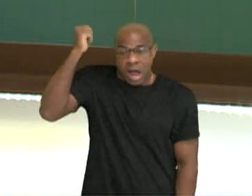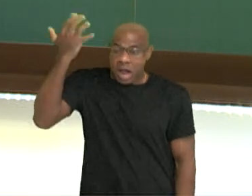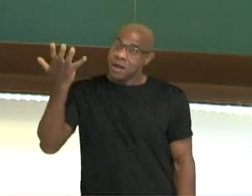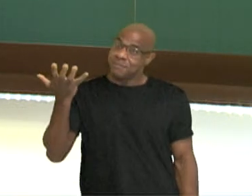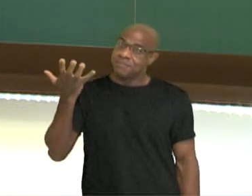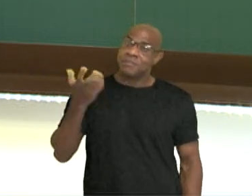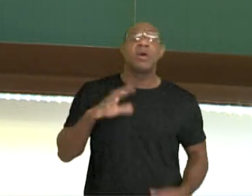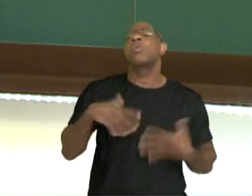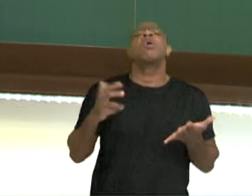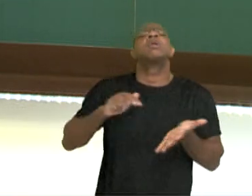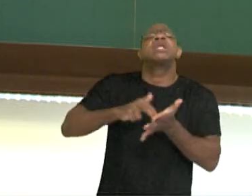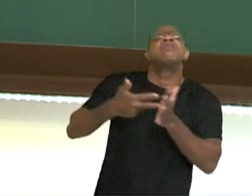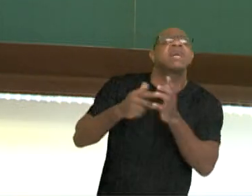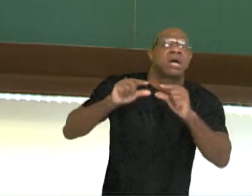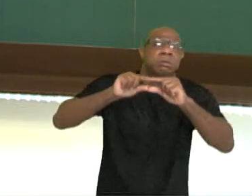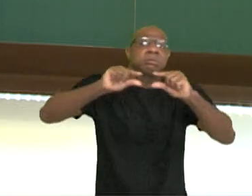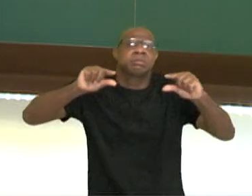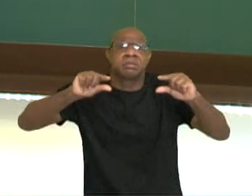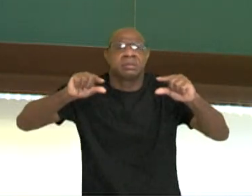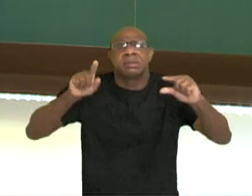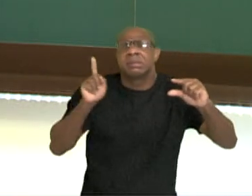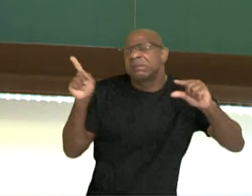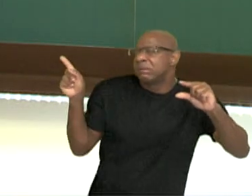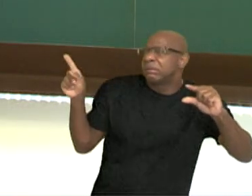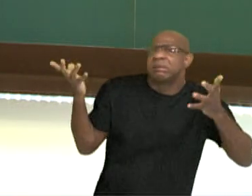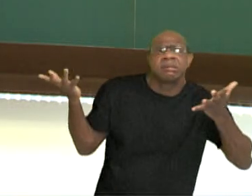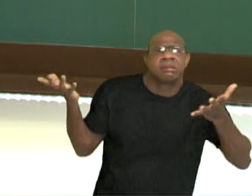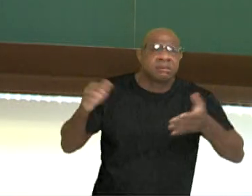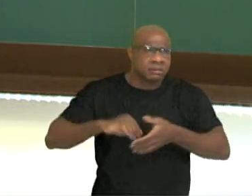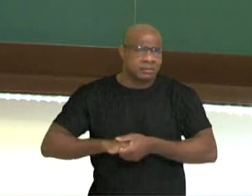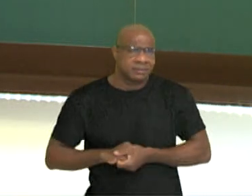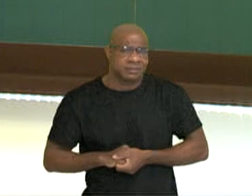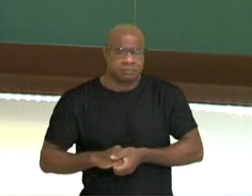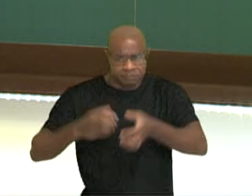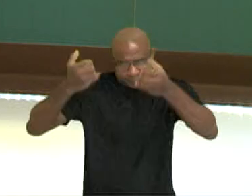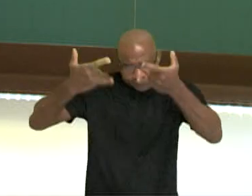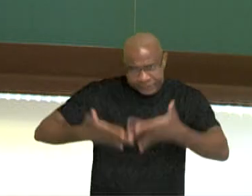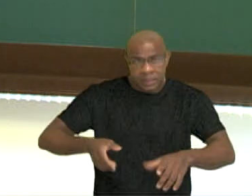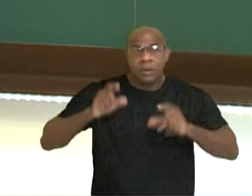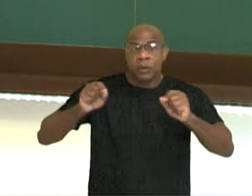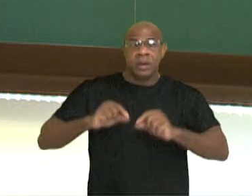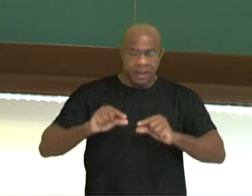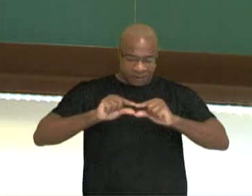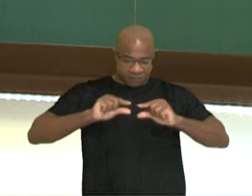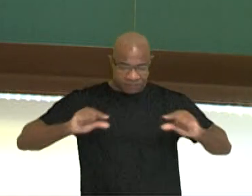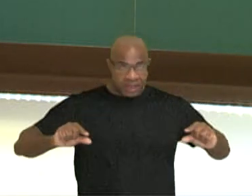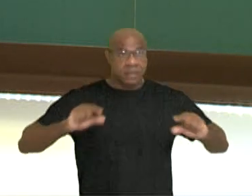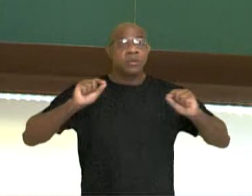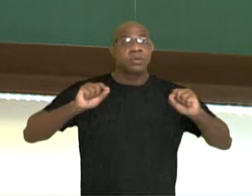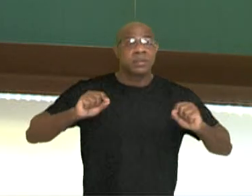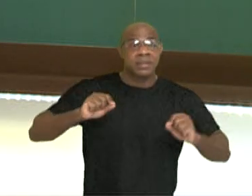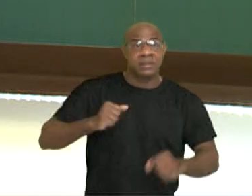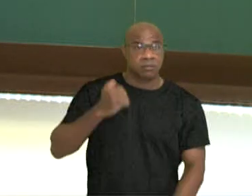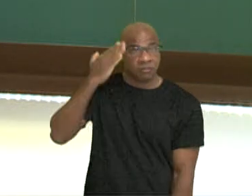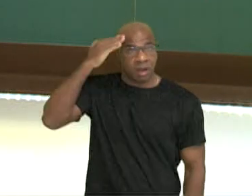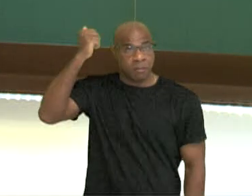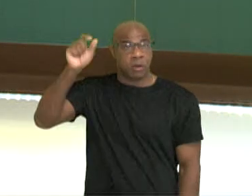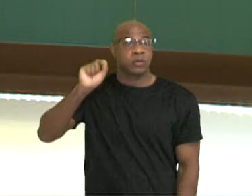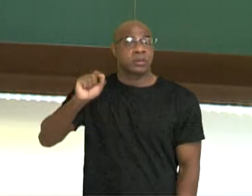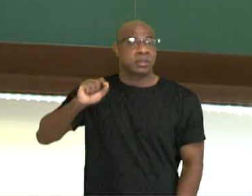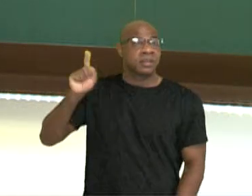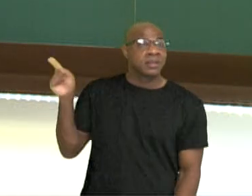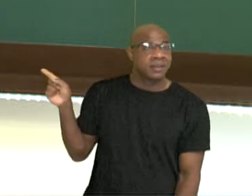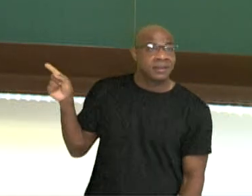você já ouviu falar disso? Ah, então vou te contar, ó. Essa frase é do famoso Andy Warhol. E a